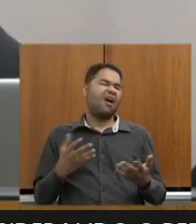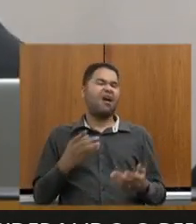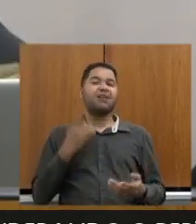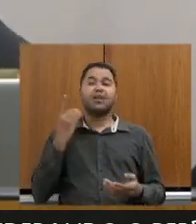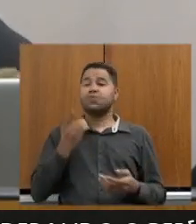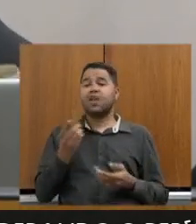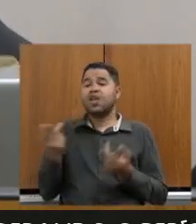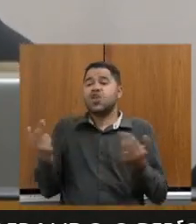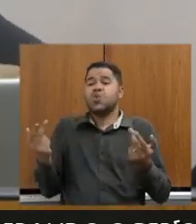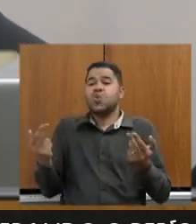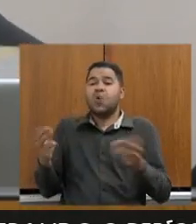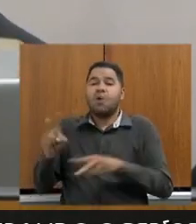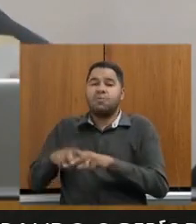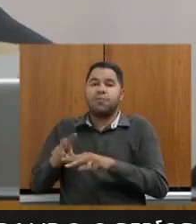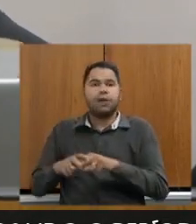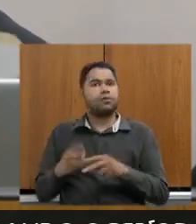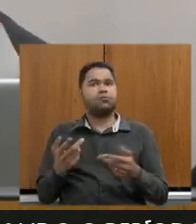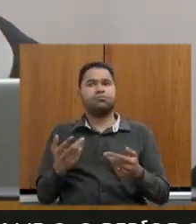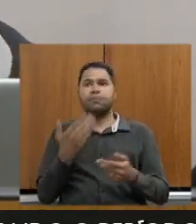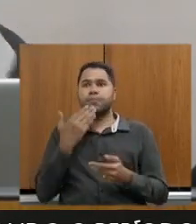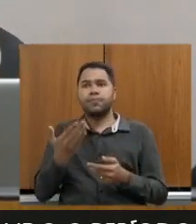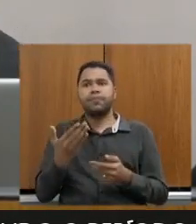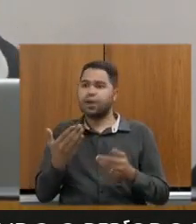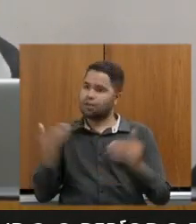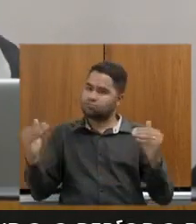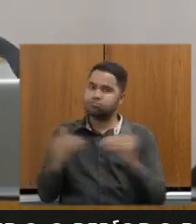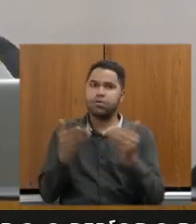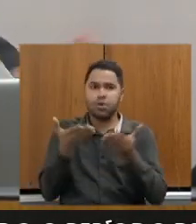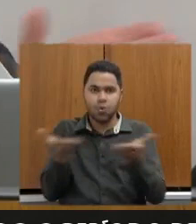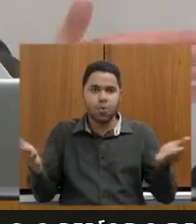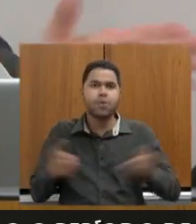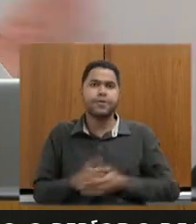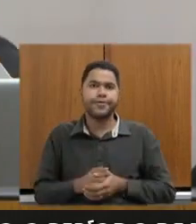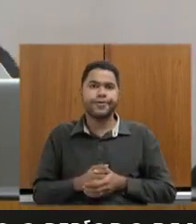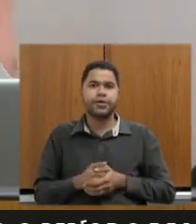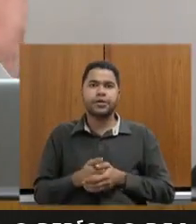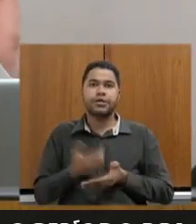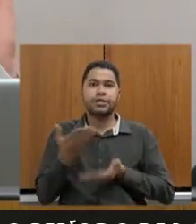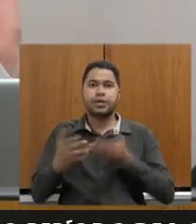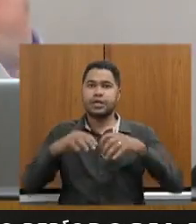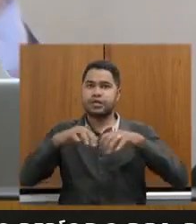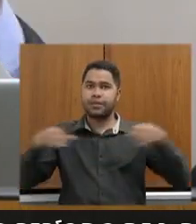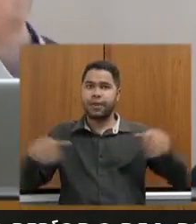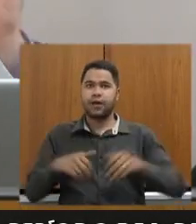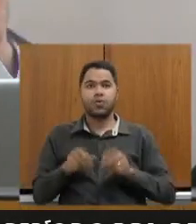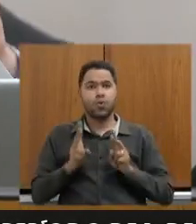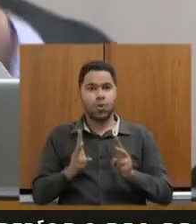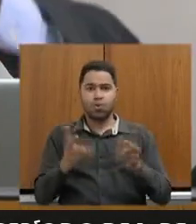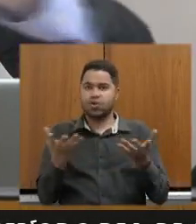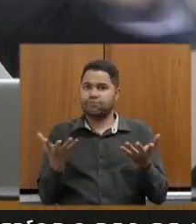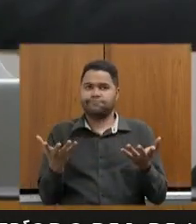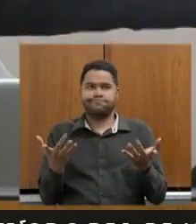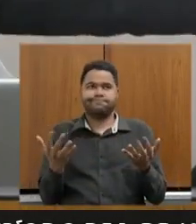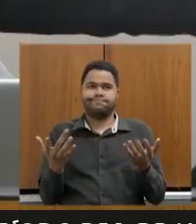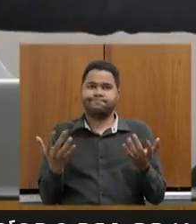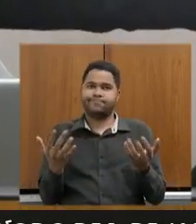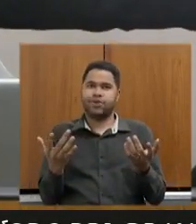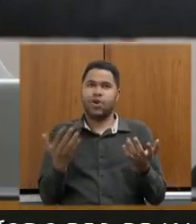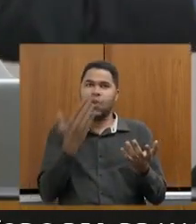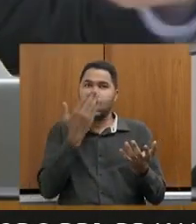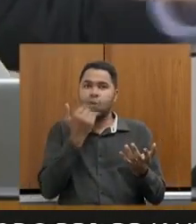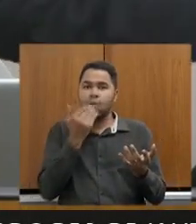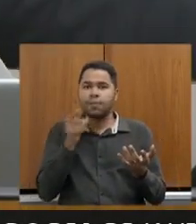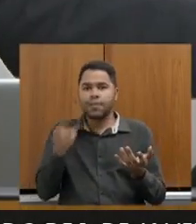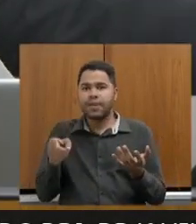comida que isso é para o preso então tem que fazer outra licitação apartada não tem que tratar isso separado a continuar do jeito que tá uma